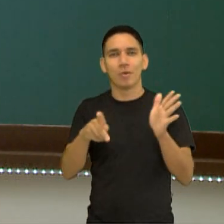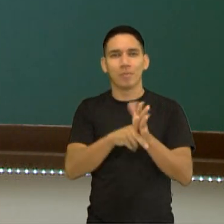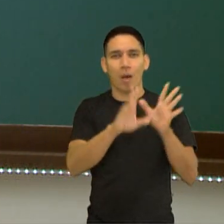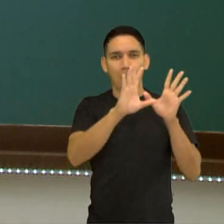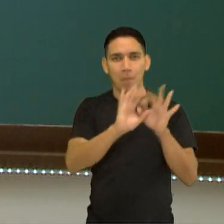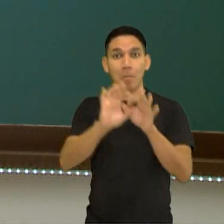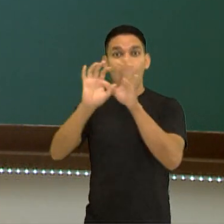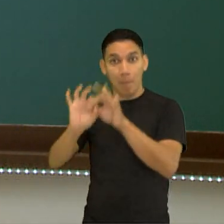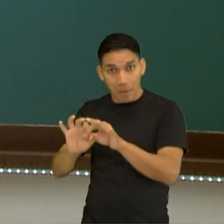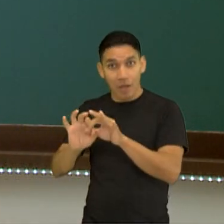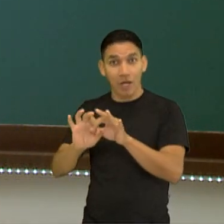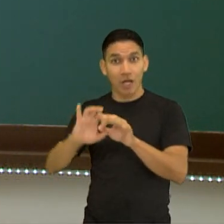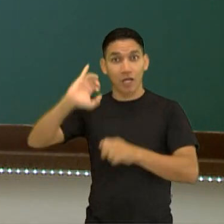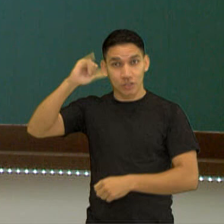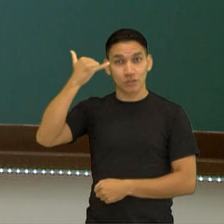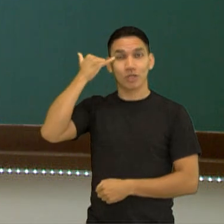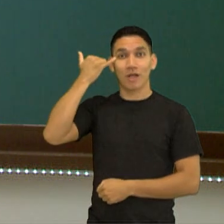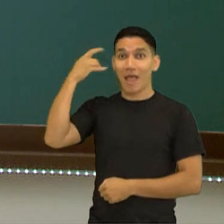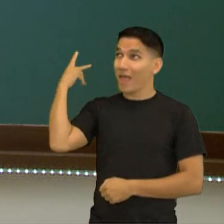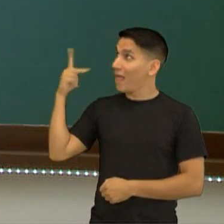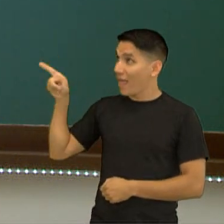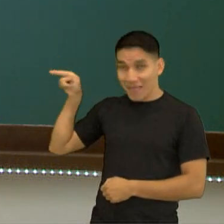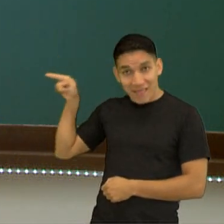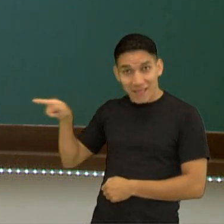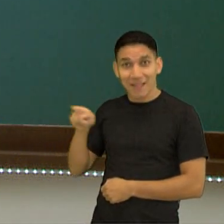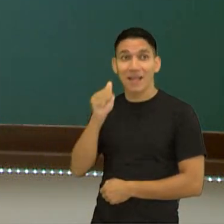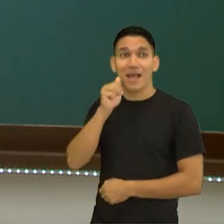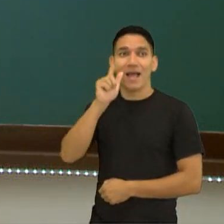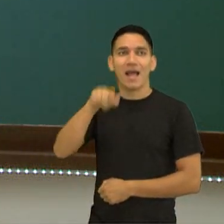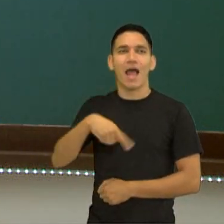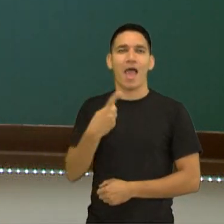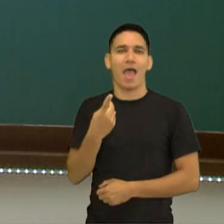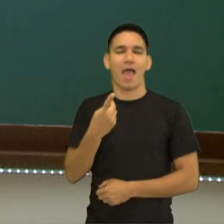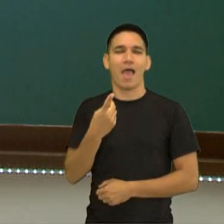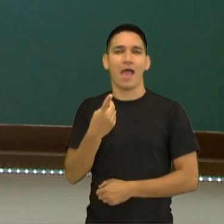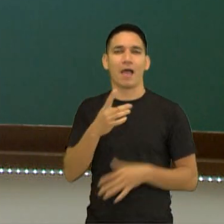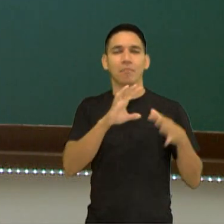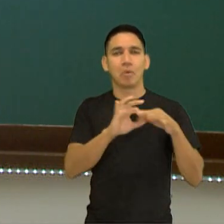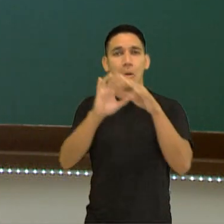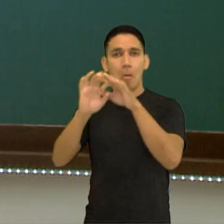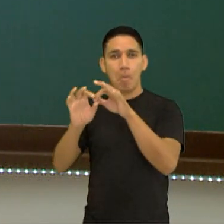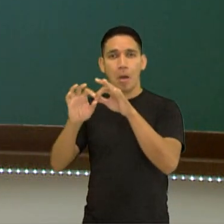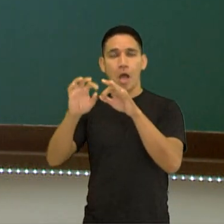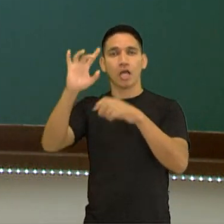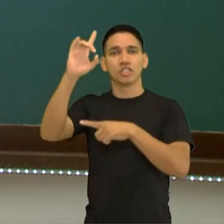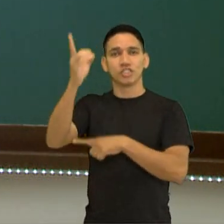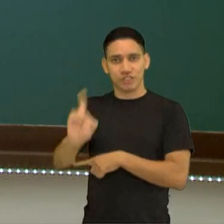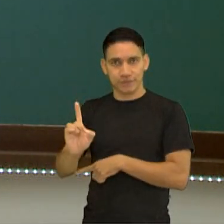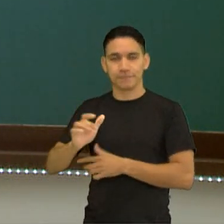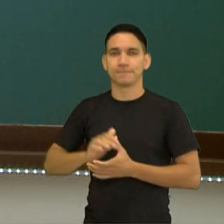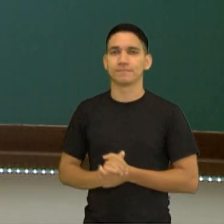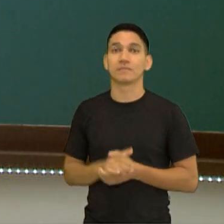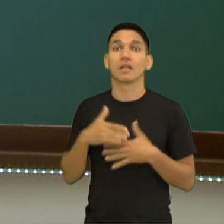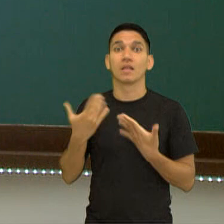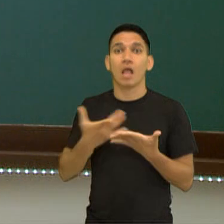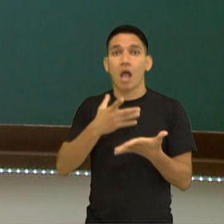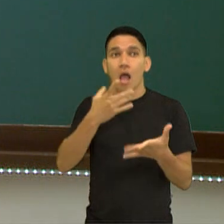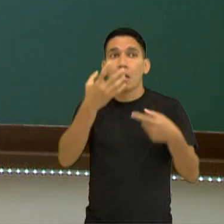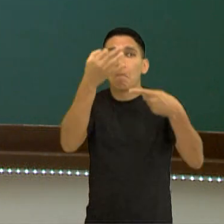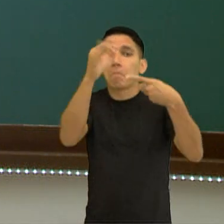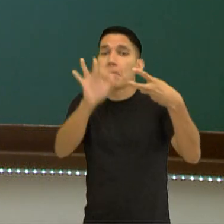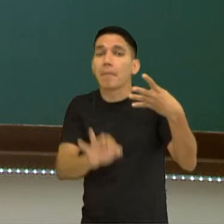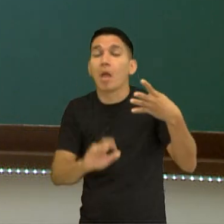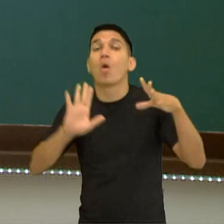Tóquio? Essa daqui é da Paralimpíada, tá bom? Então, para você marcar a resposta